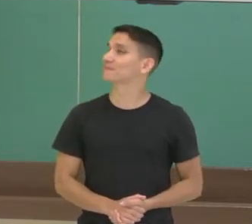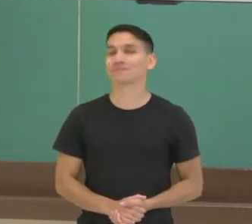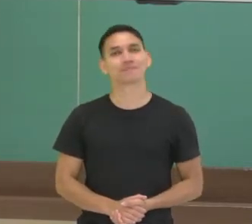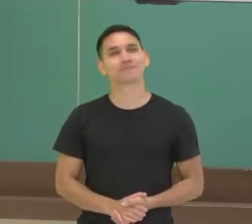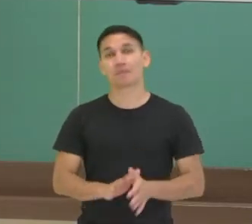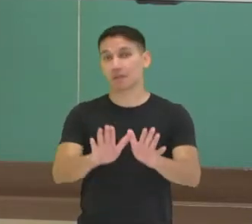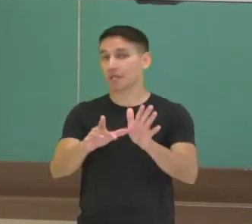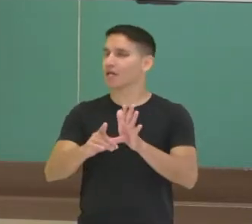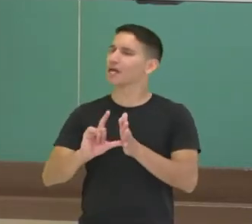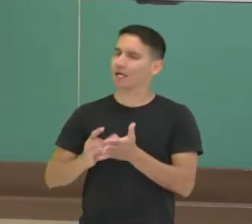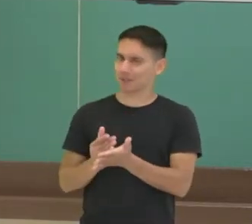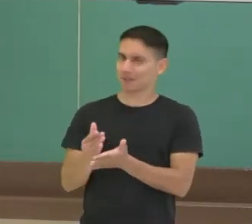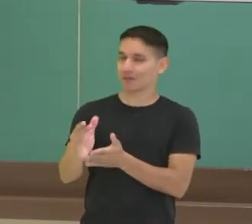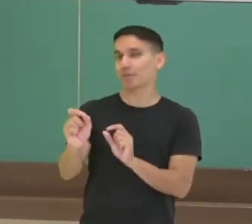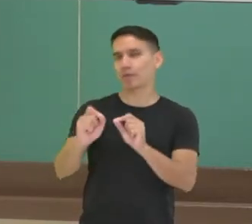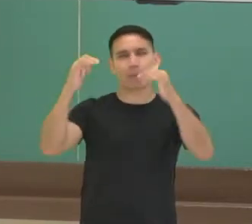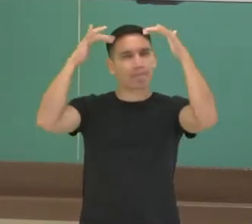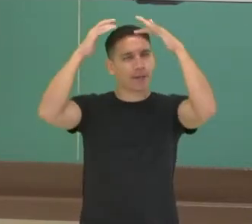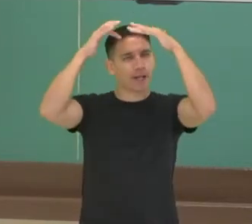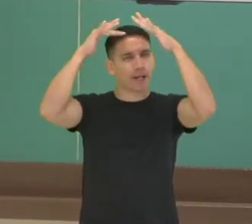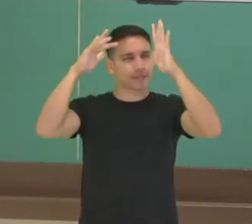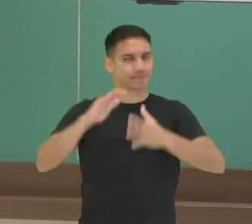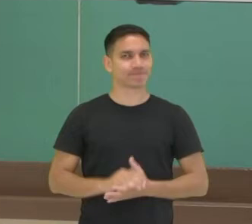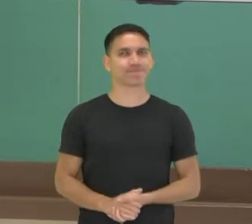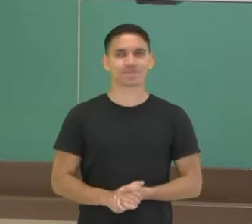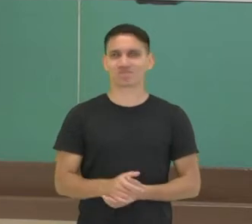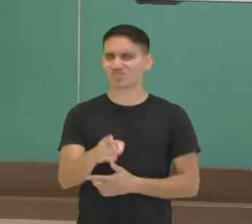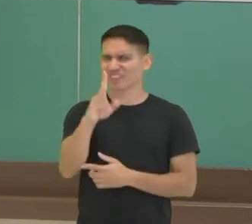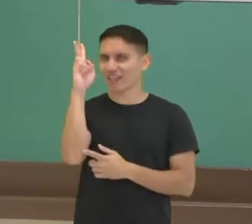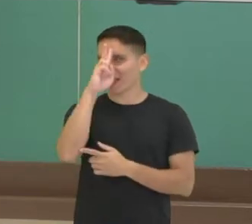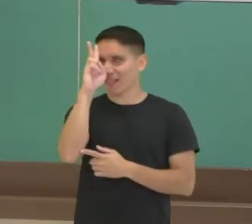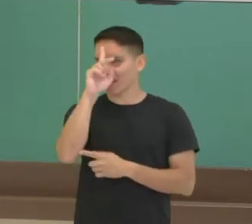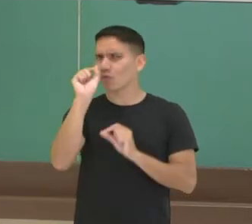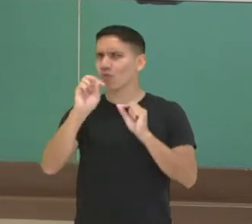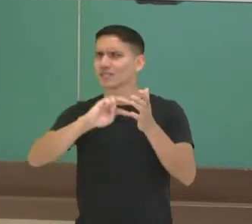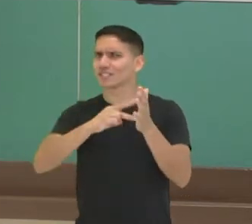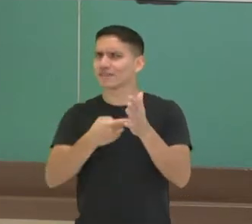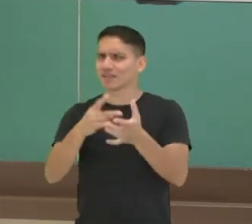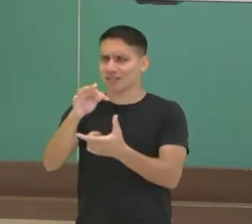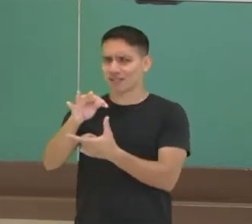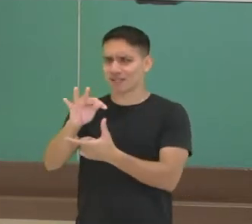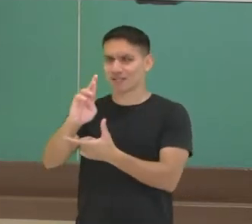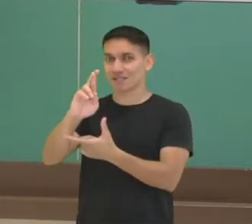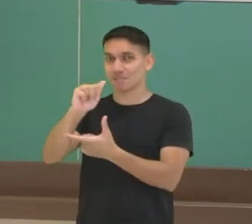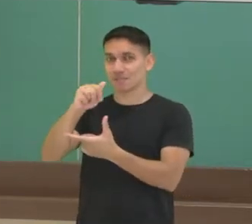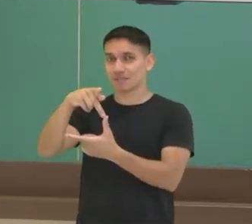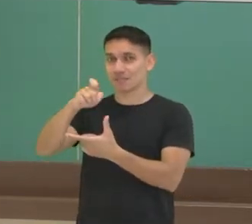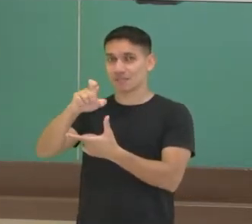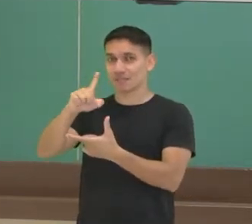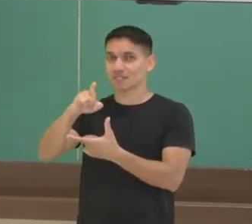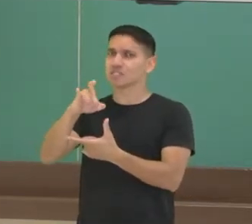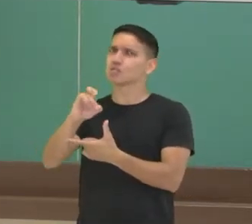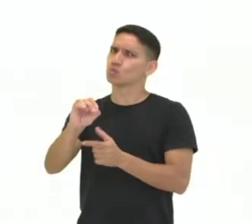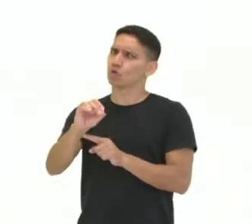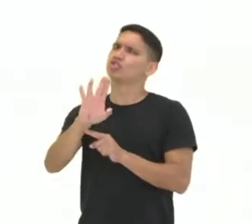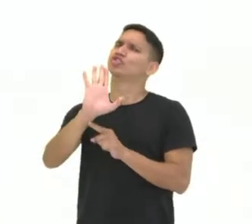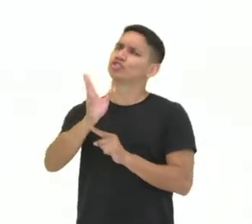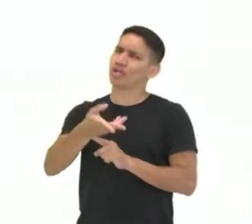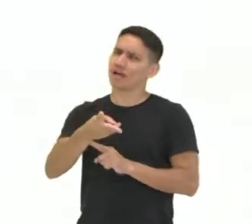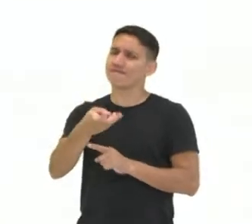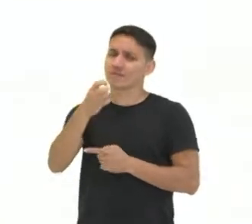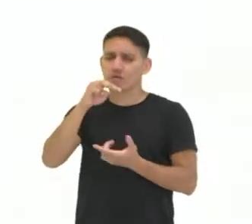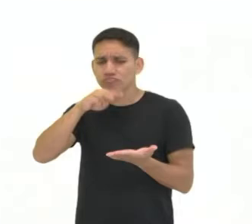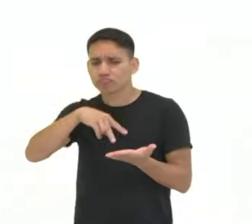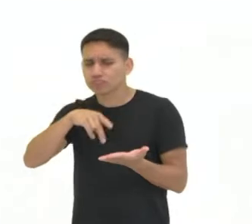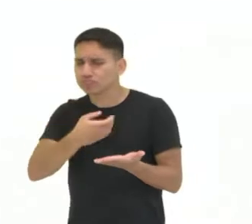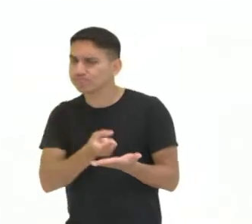Mas antes da gente começar, vamos pensar um pouquinho. Você lembra o que são trapézios? Já deve ter escutado isso em algum momento,